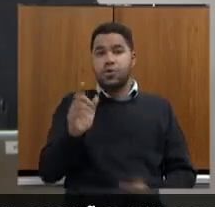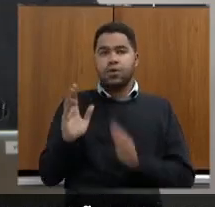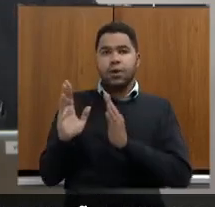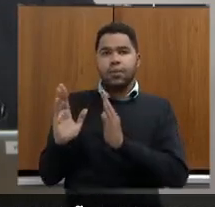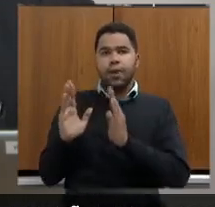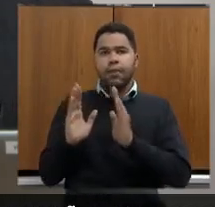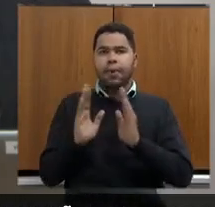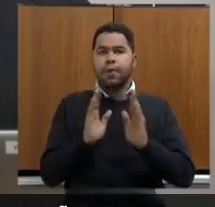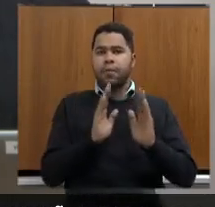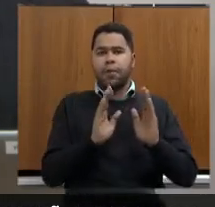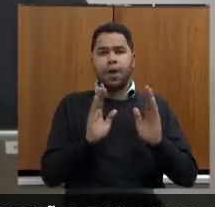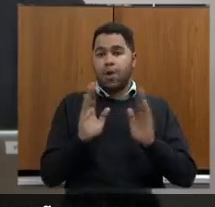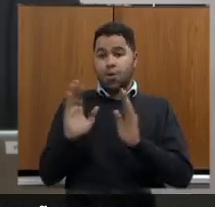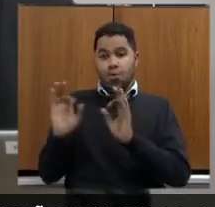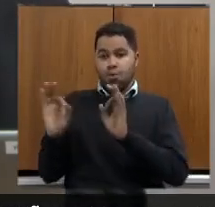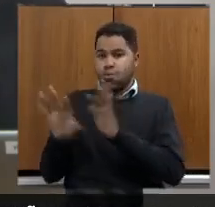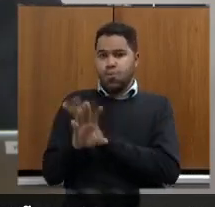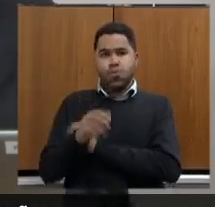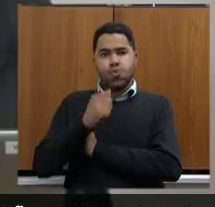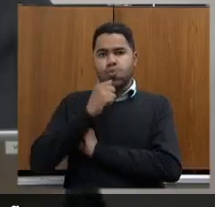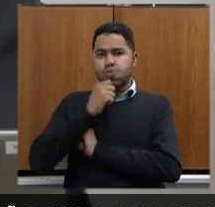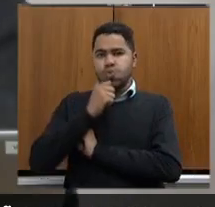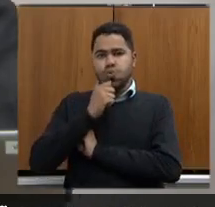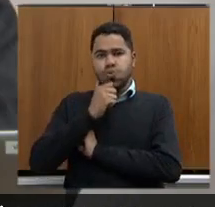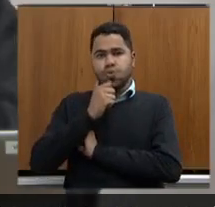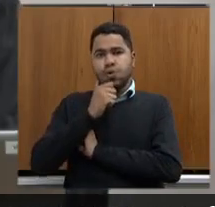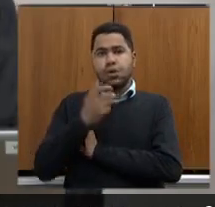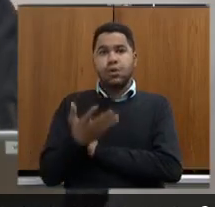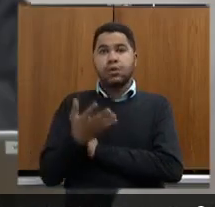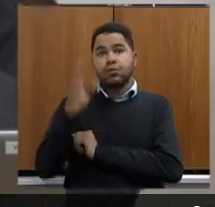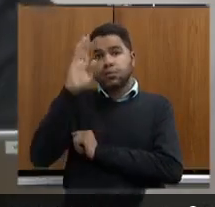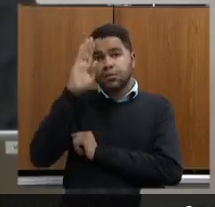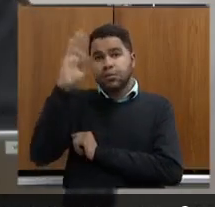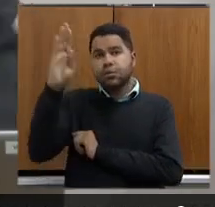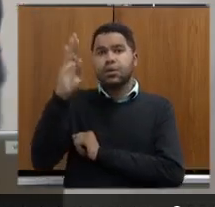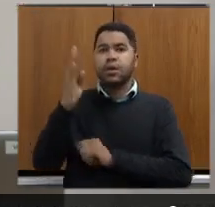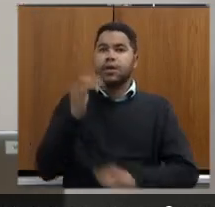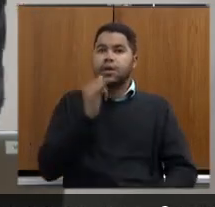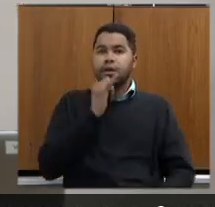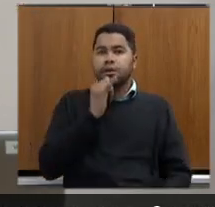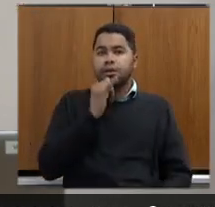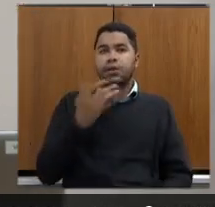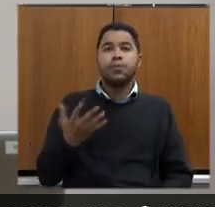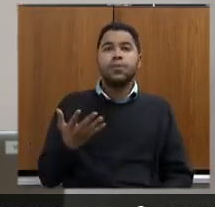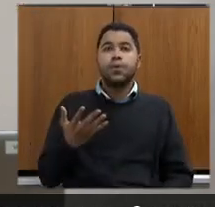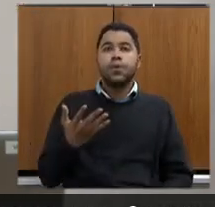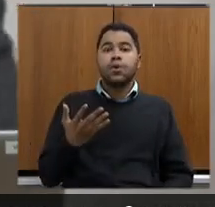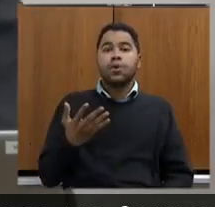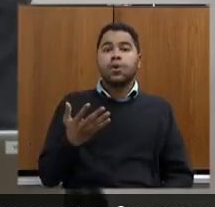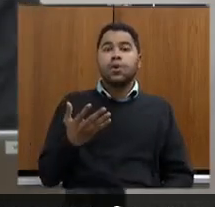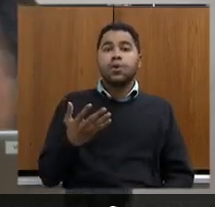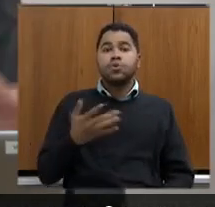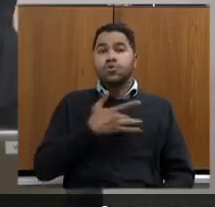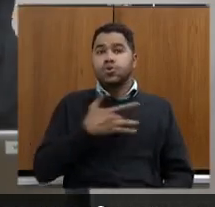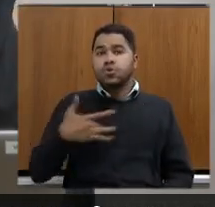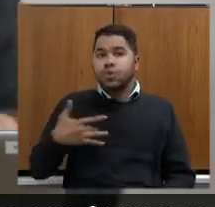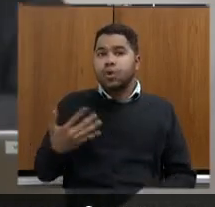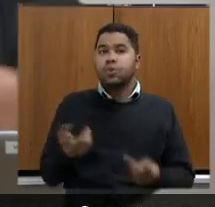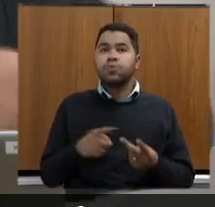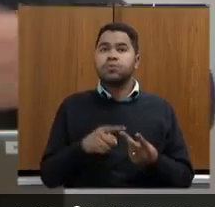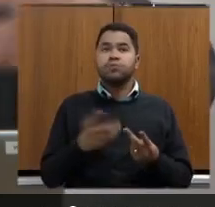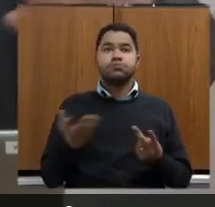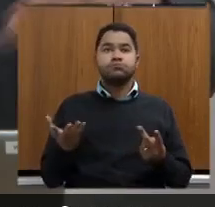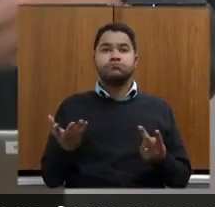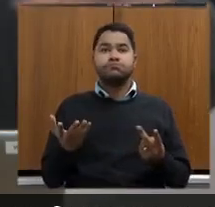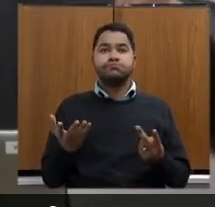etapas não concluíram foram concluídas eu sugiro faz um destaque é uma coisa aí vamos pegar esse com alguma coisa de saúde alguma